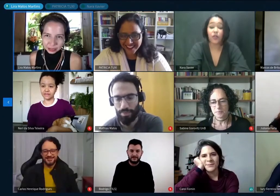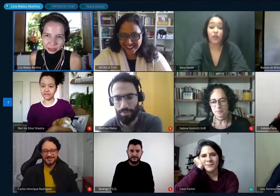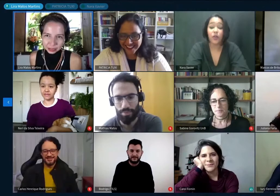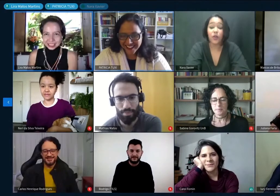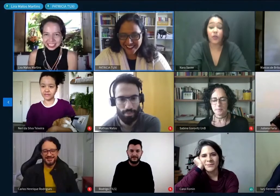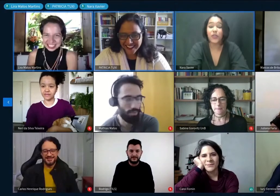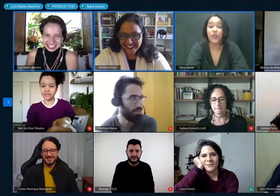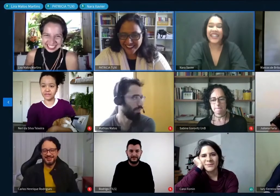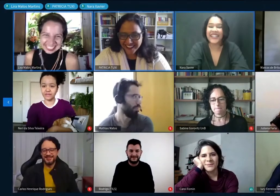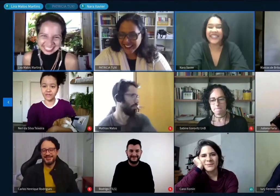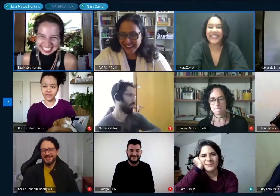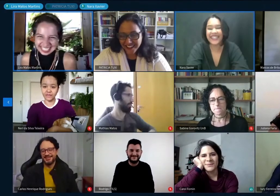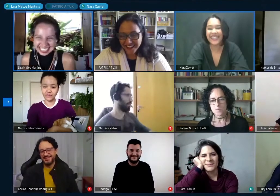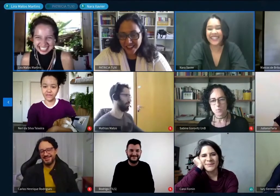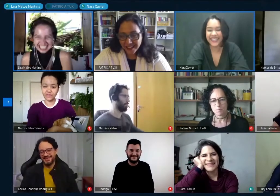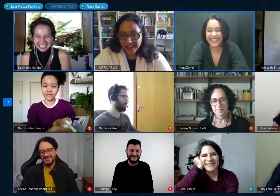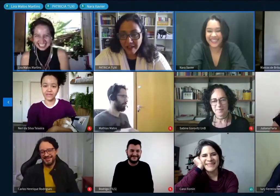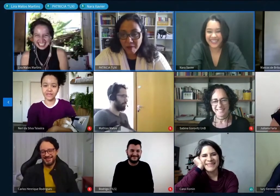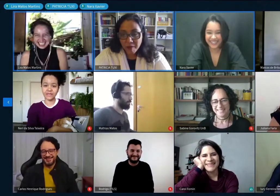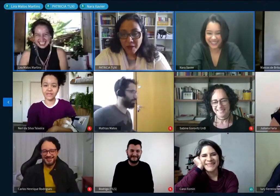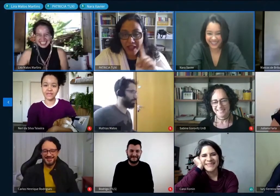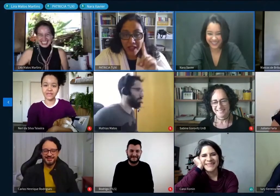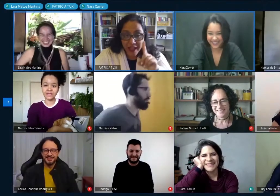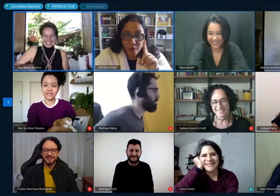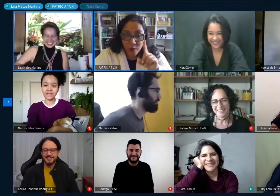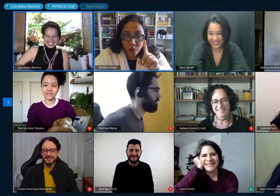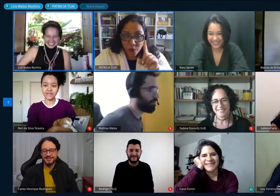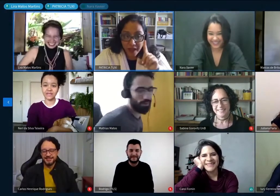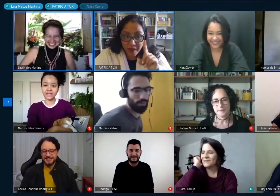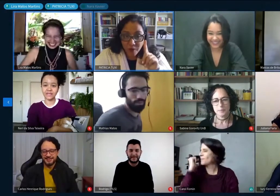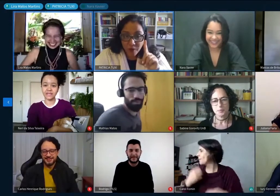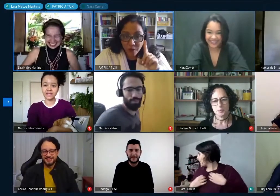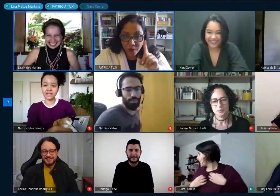essa data não existe. É, porque é